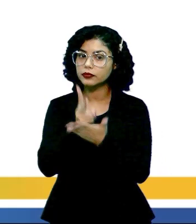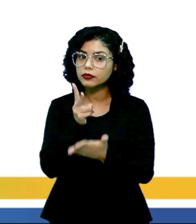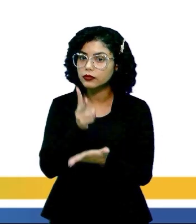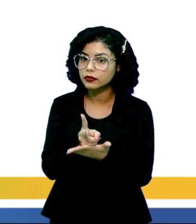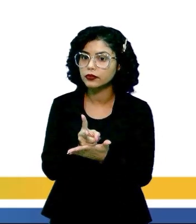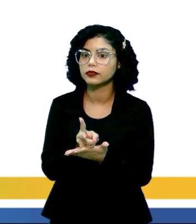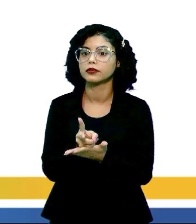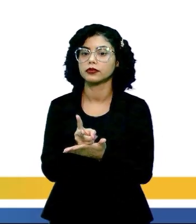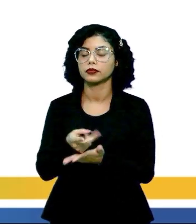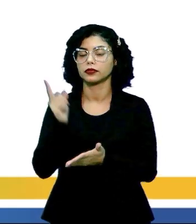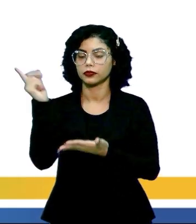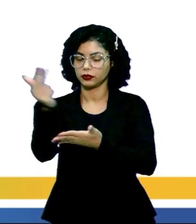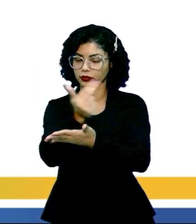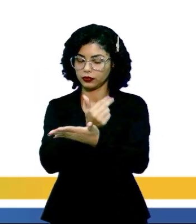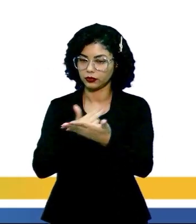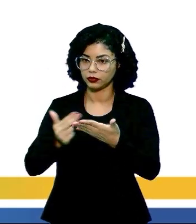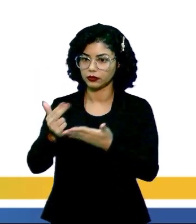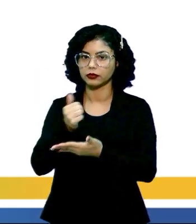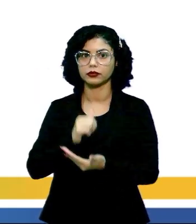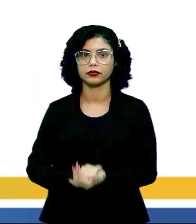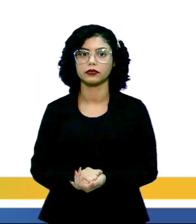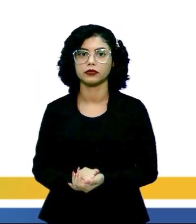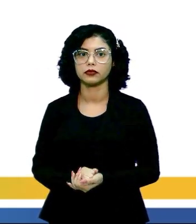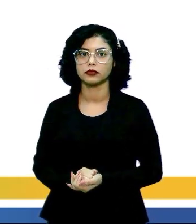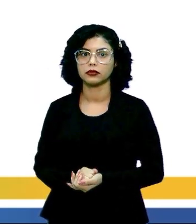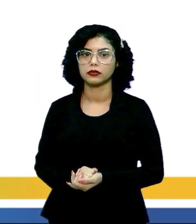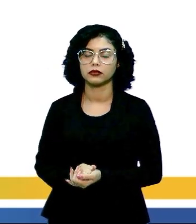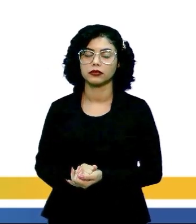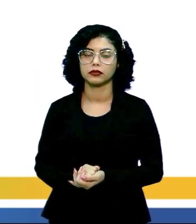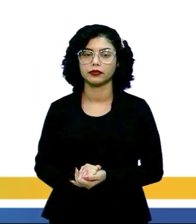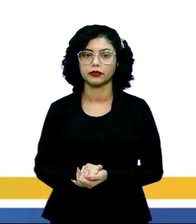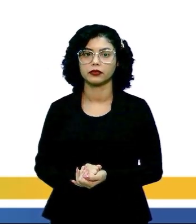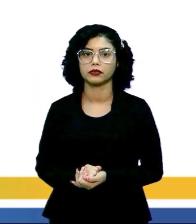sempre, tá, o desenho. Vai dizendo.